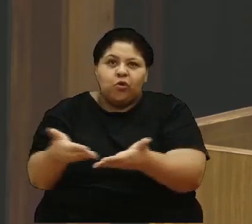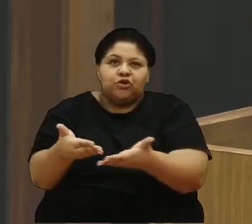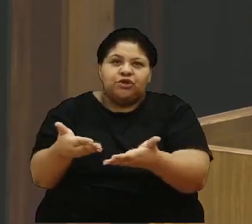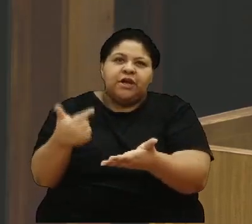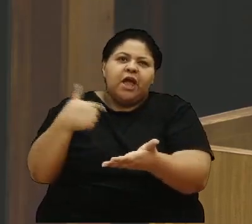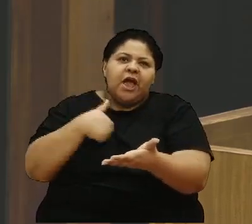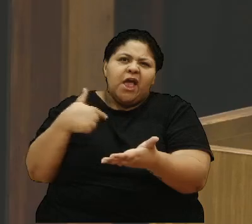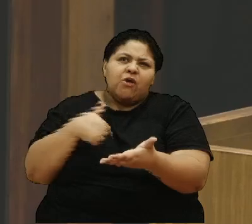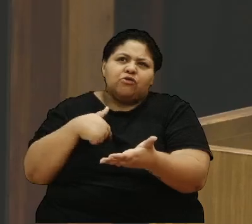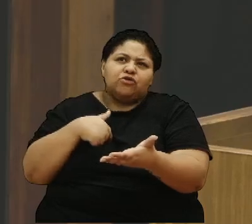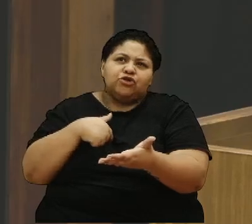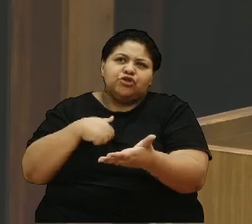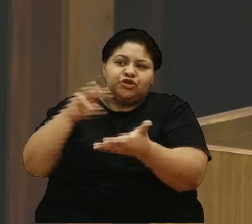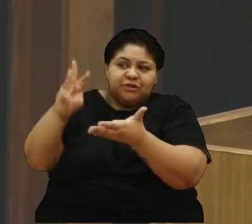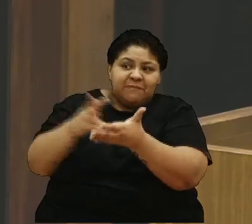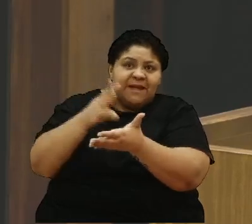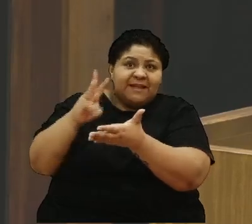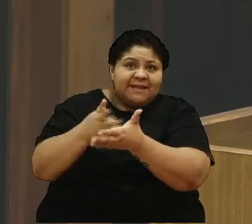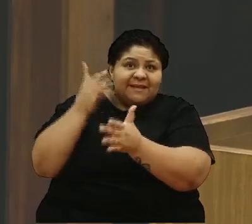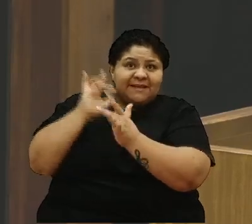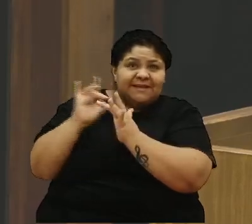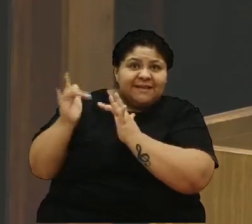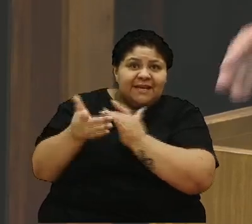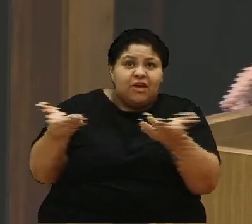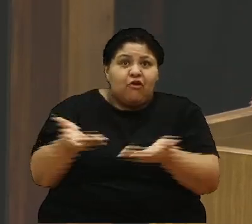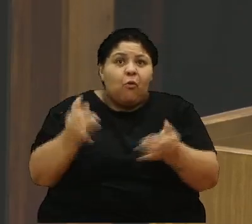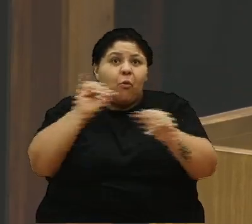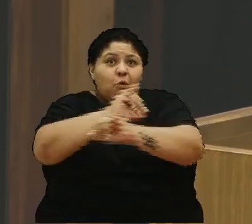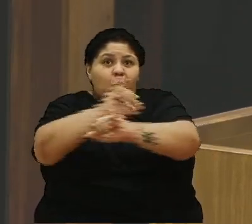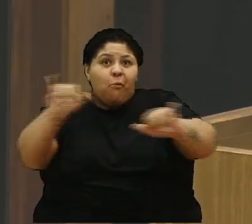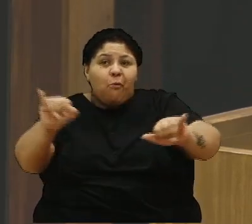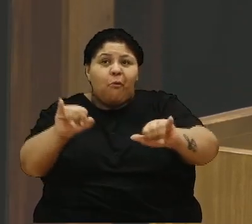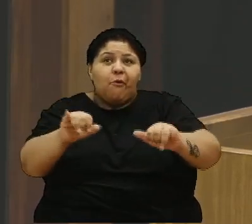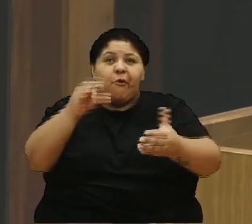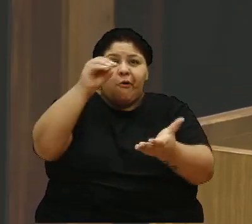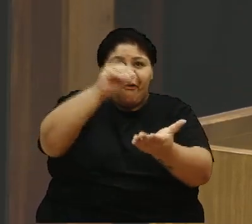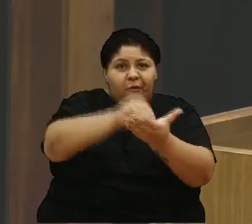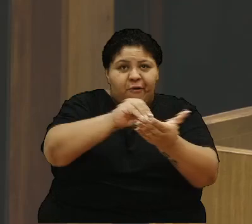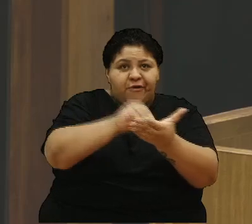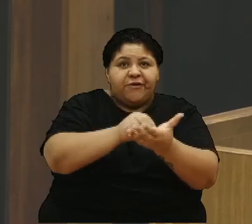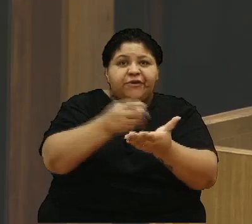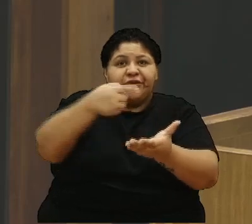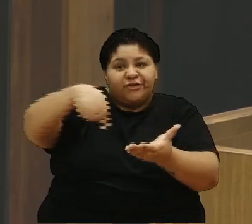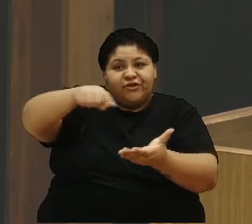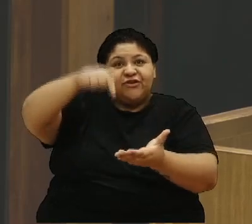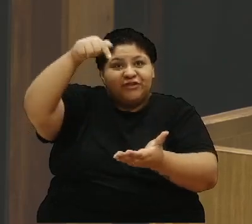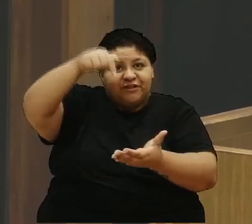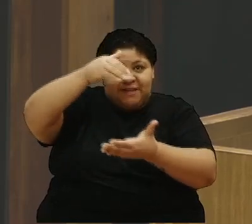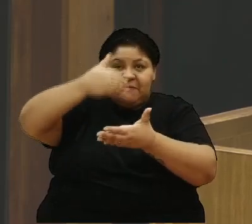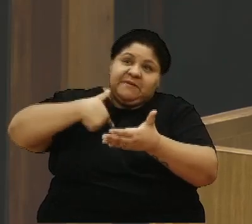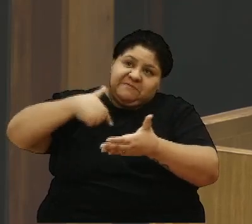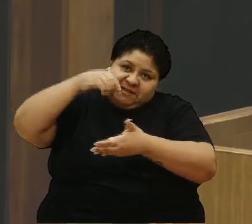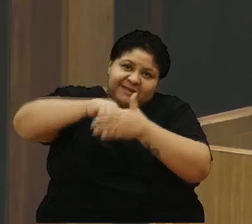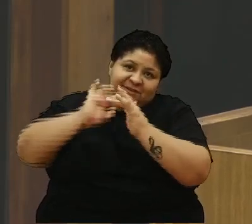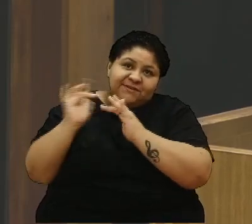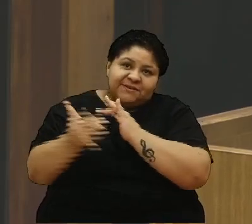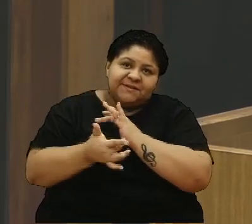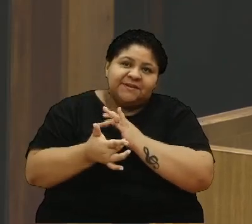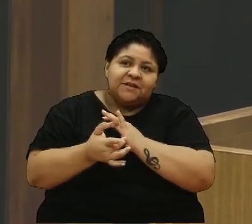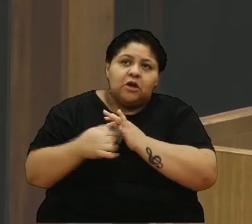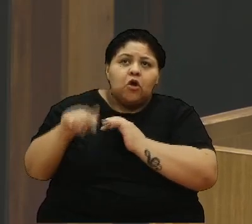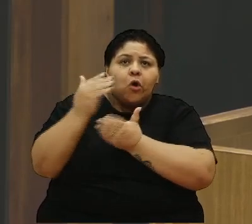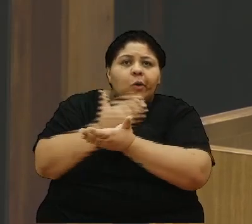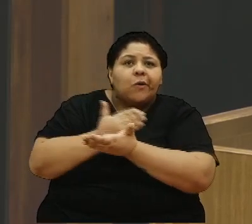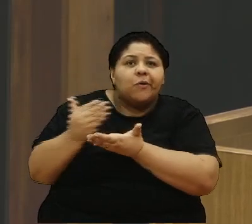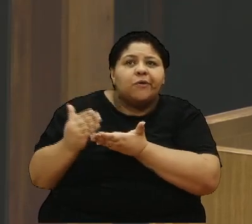redes sociais e hoje, na campanha do faltômetro, que nós upamos aí nas minhas redes, nós